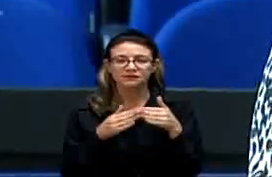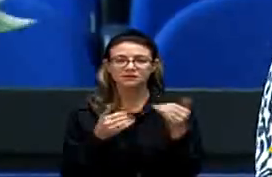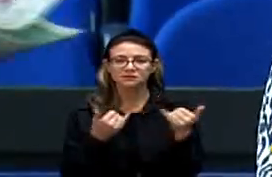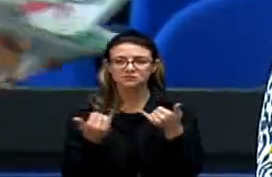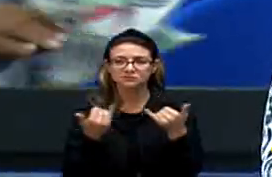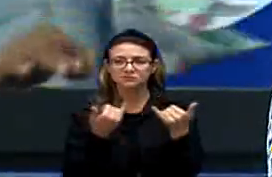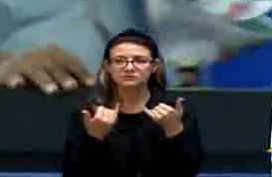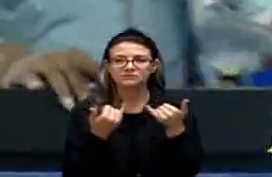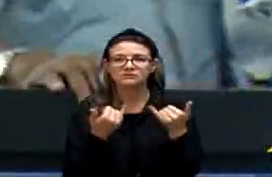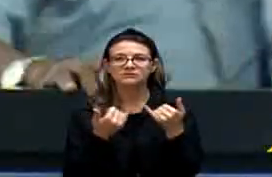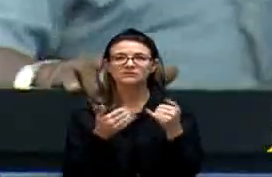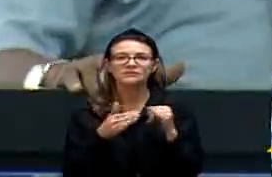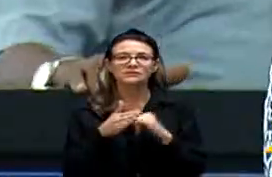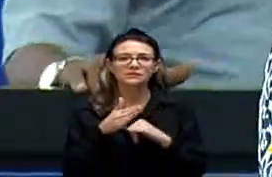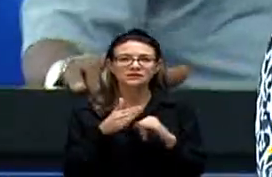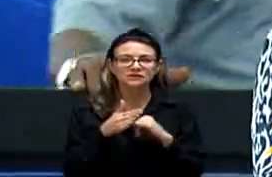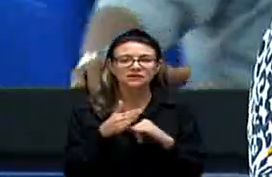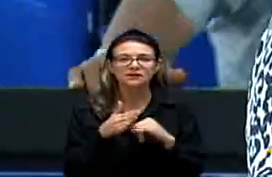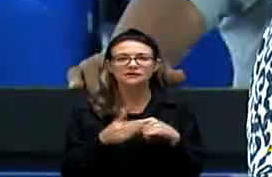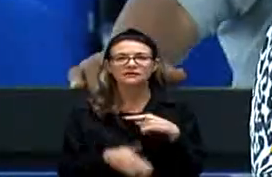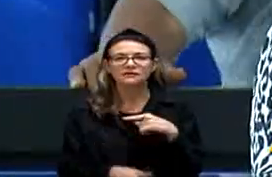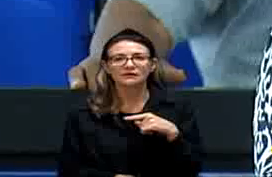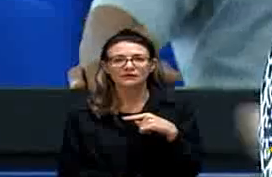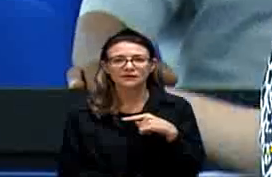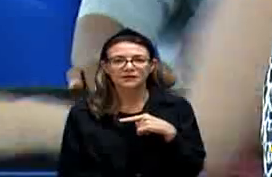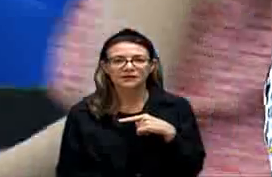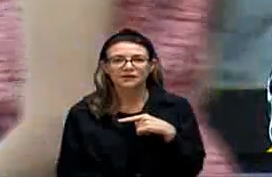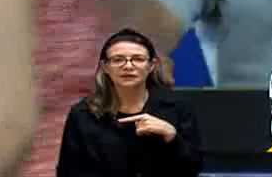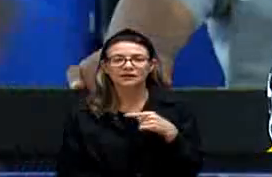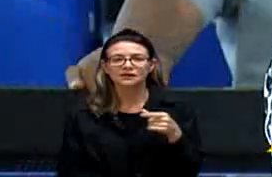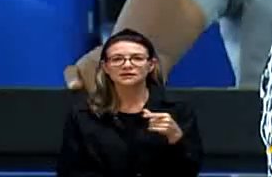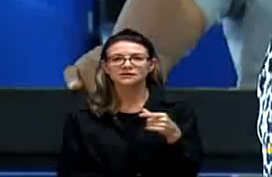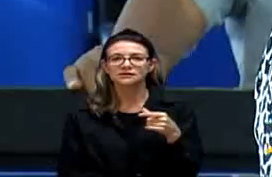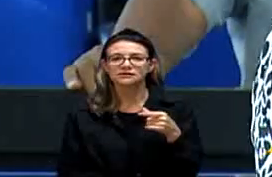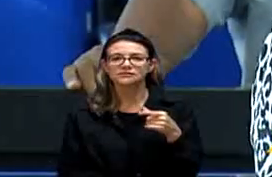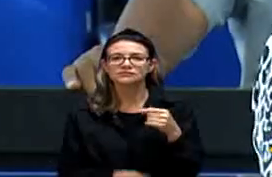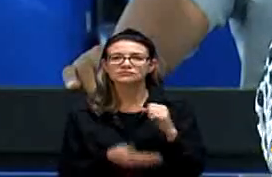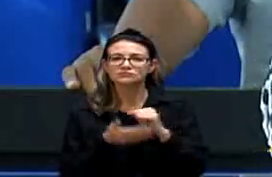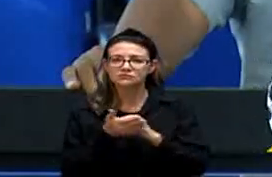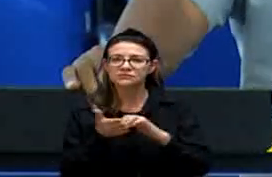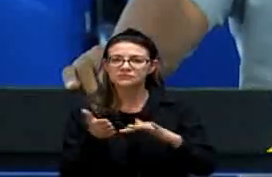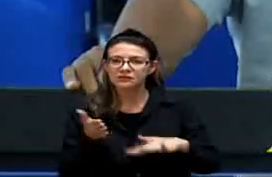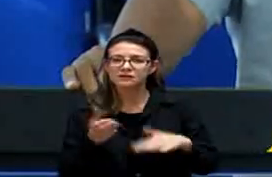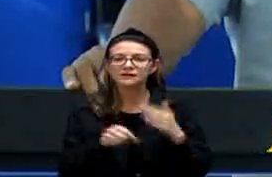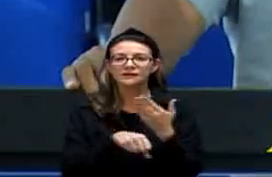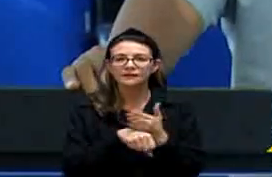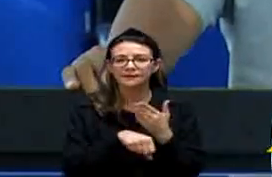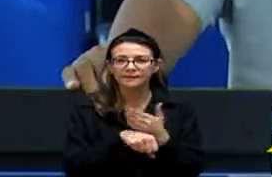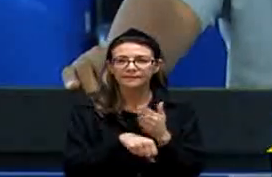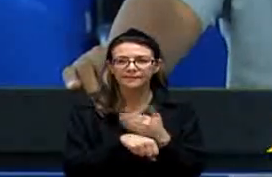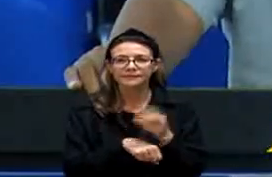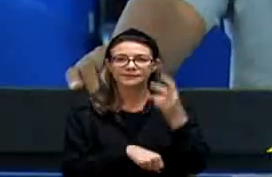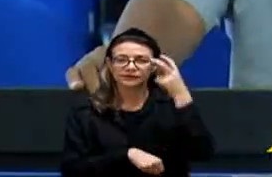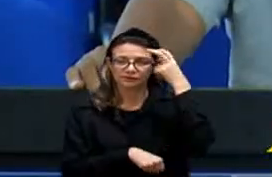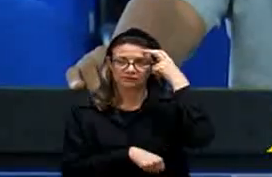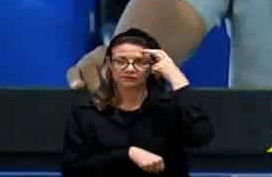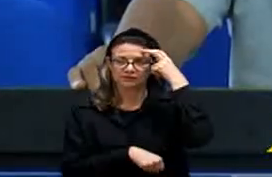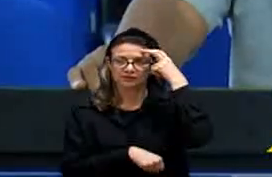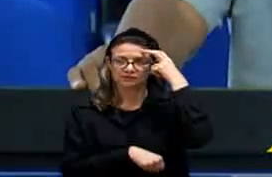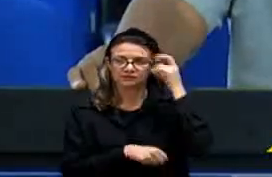existe formalmente que faz obras e atividades eh práticas culturais no caso ela pode